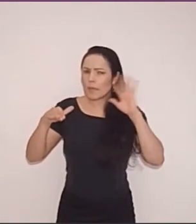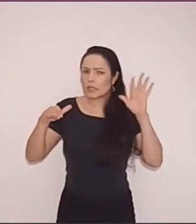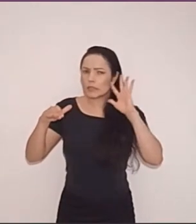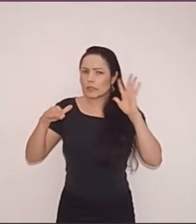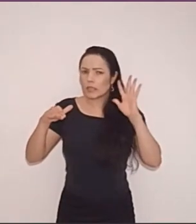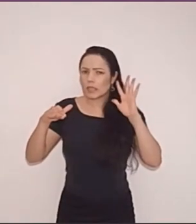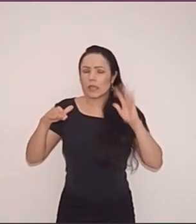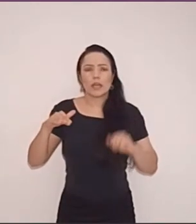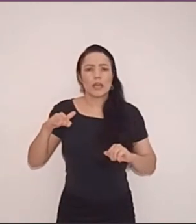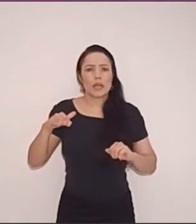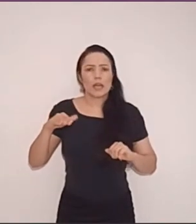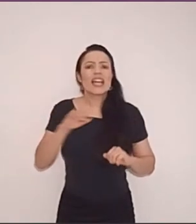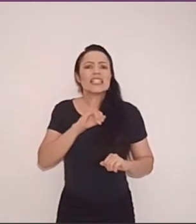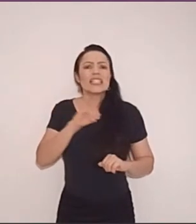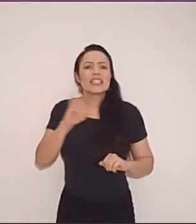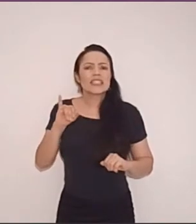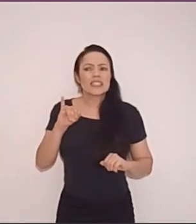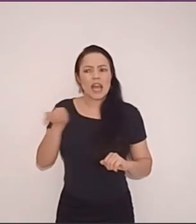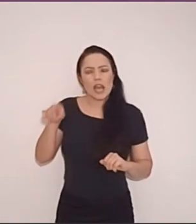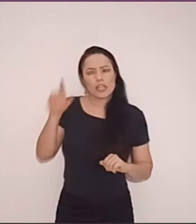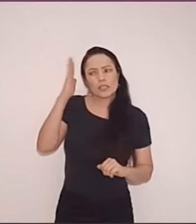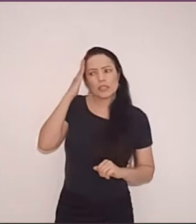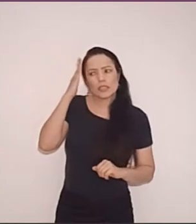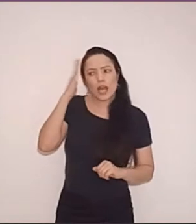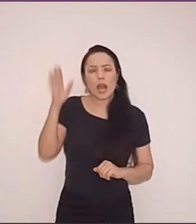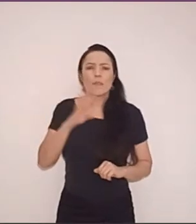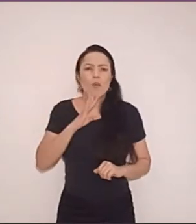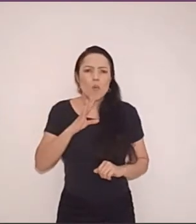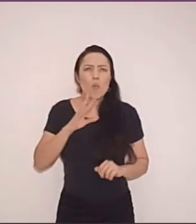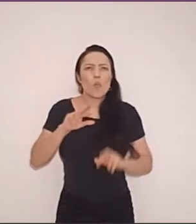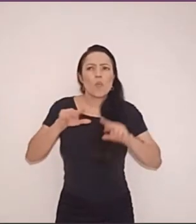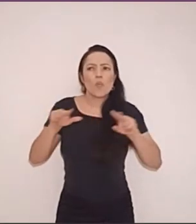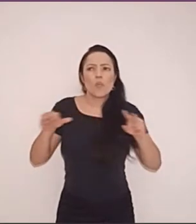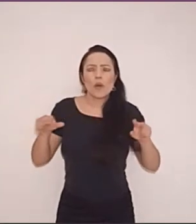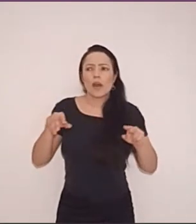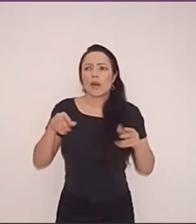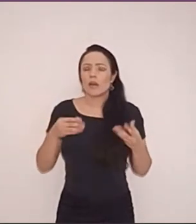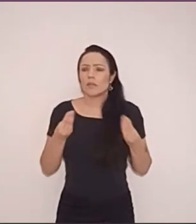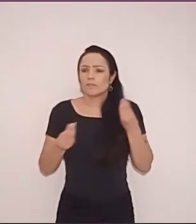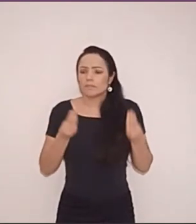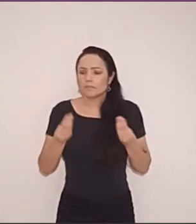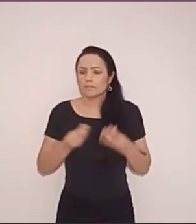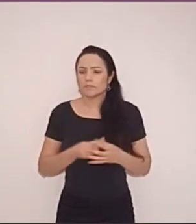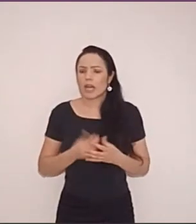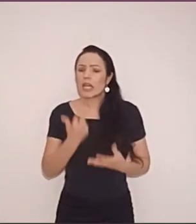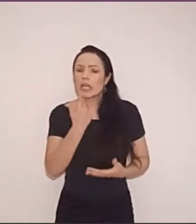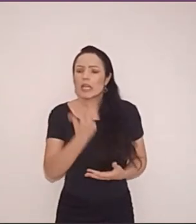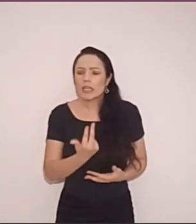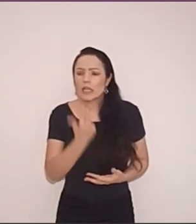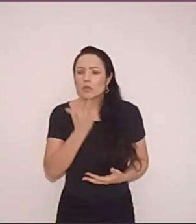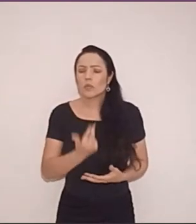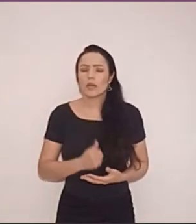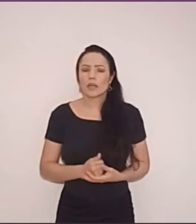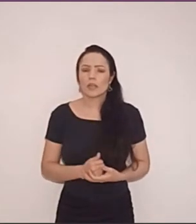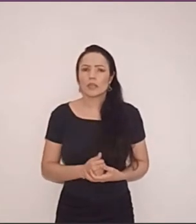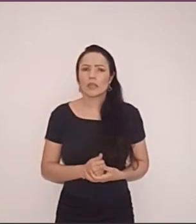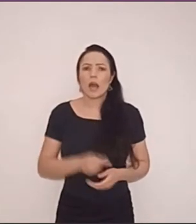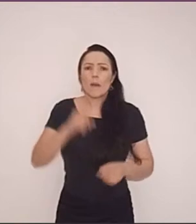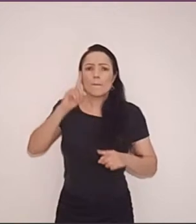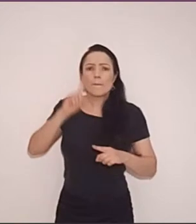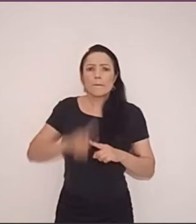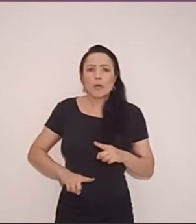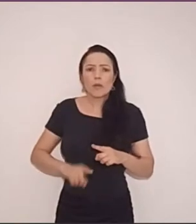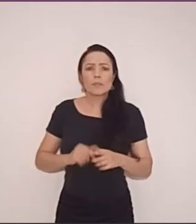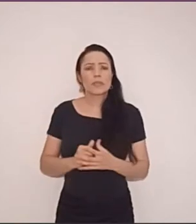esse essa esse mente é sem saberes E se esses Motos peças línguas foram